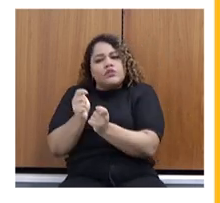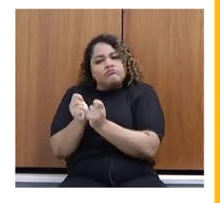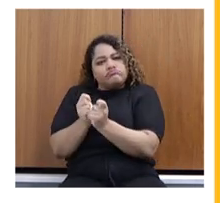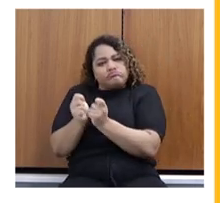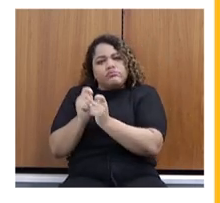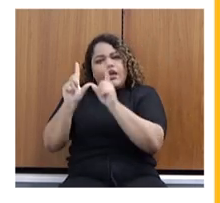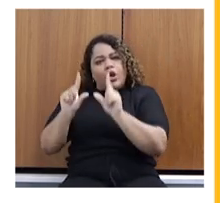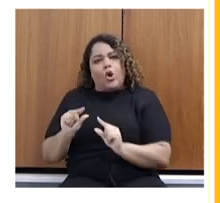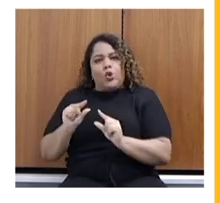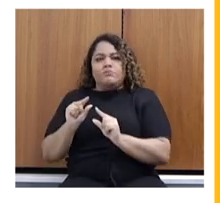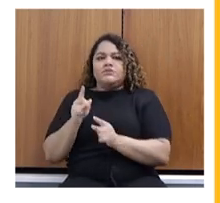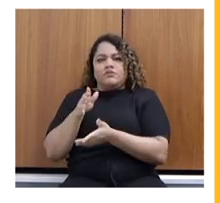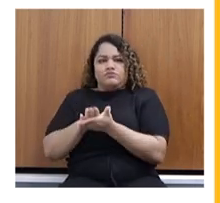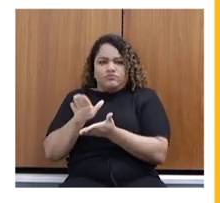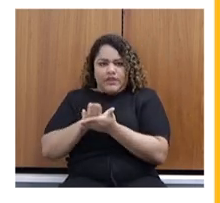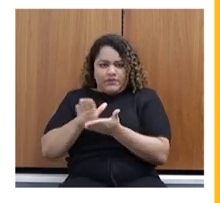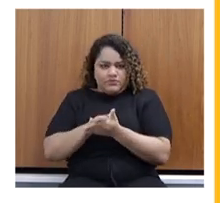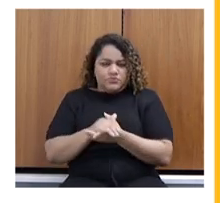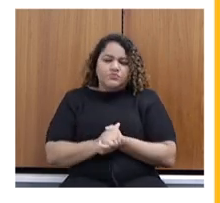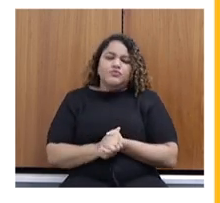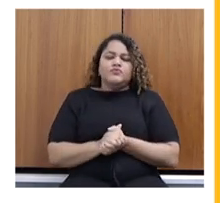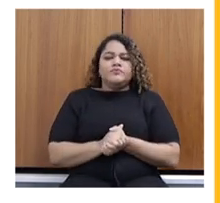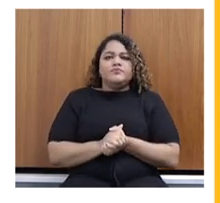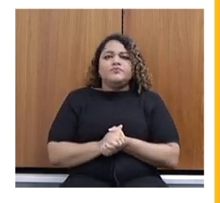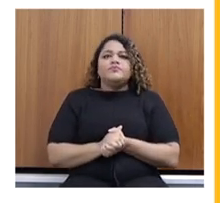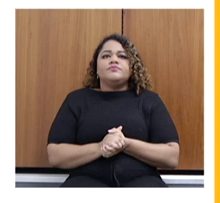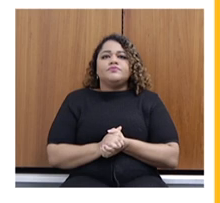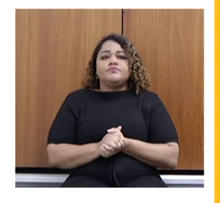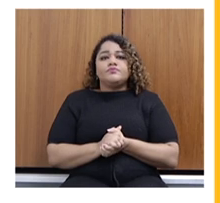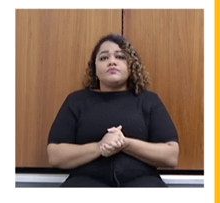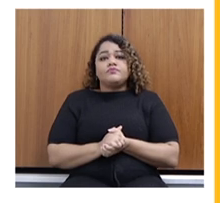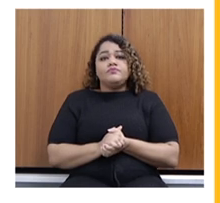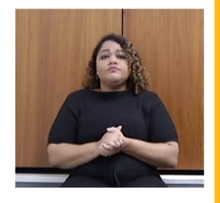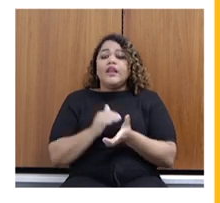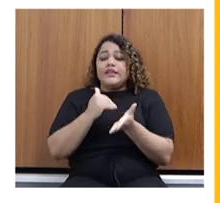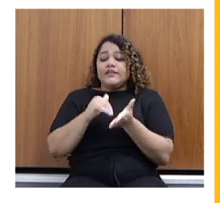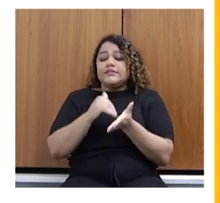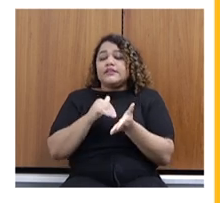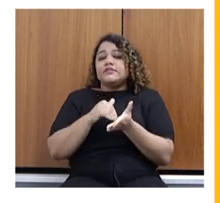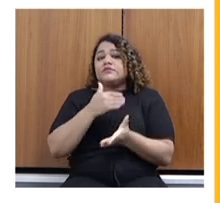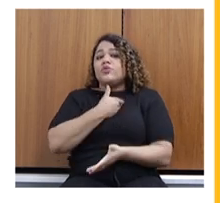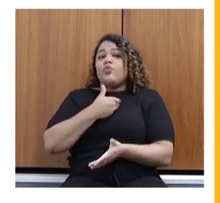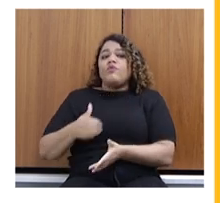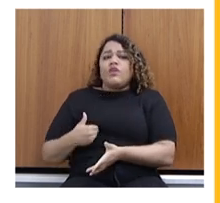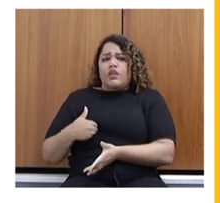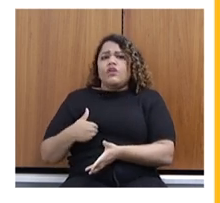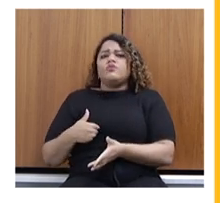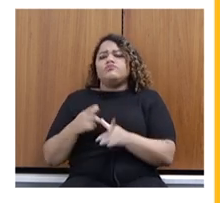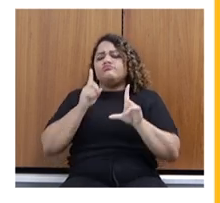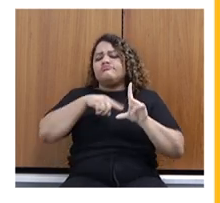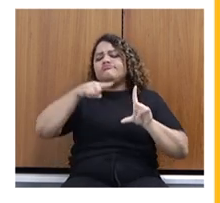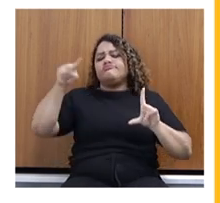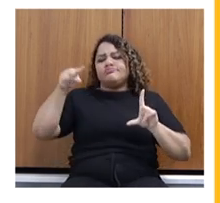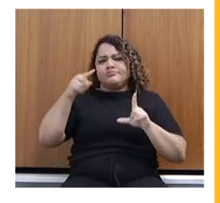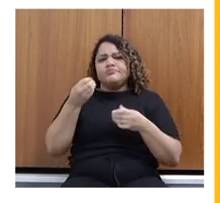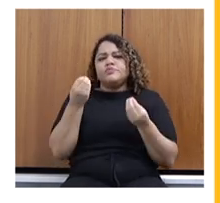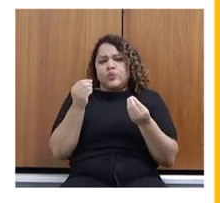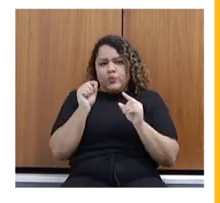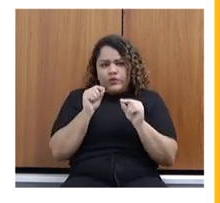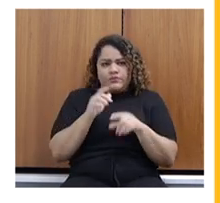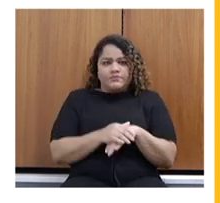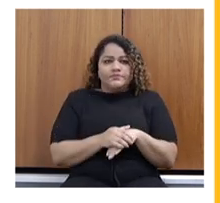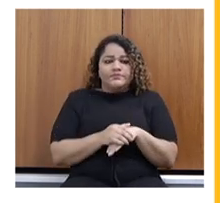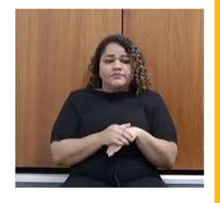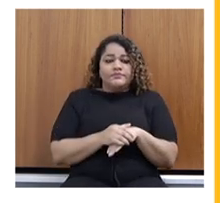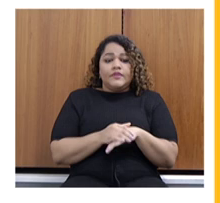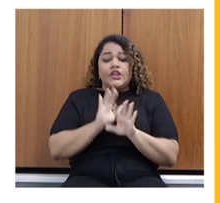Entrando um pouquinho nos números da Secretaria de Governo, nesse ano nós já participamos de 84 audiências